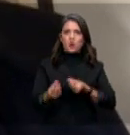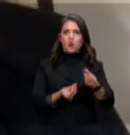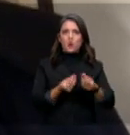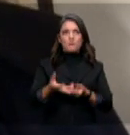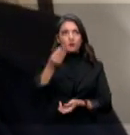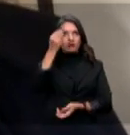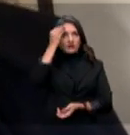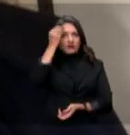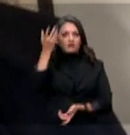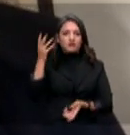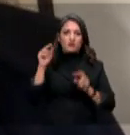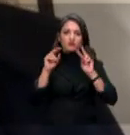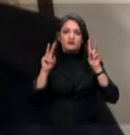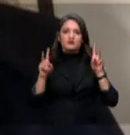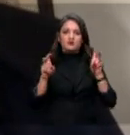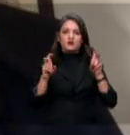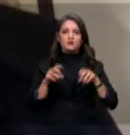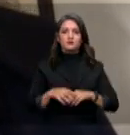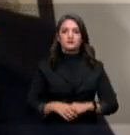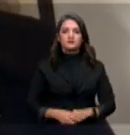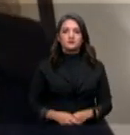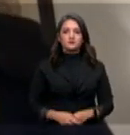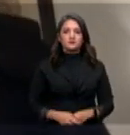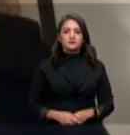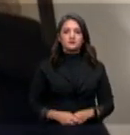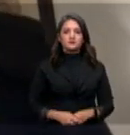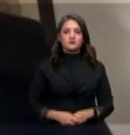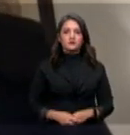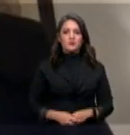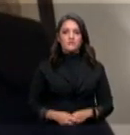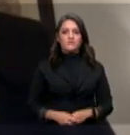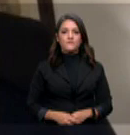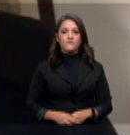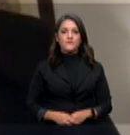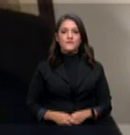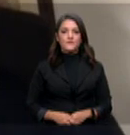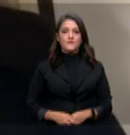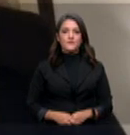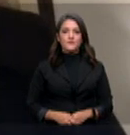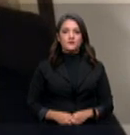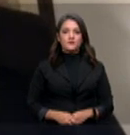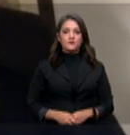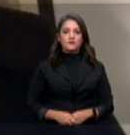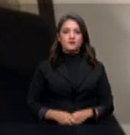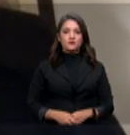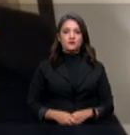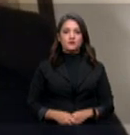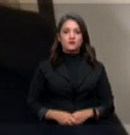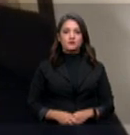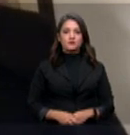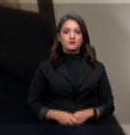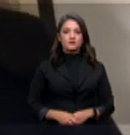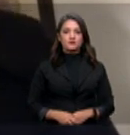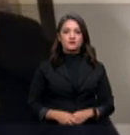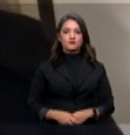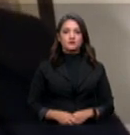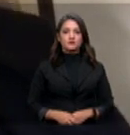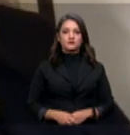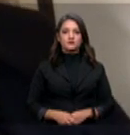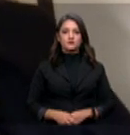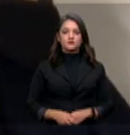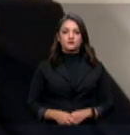E feito esse registro de meritório em relação a ambos, no tocante